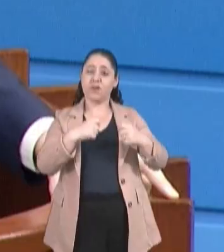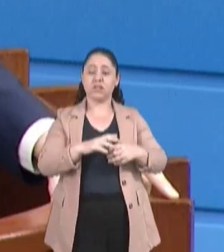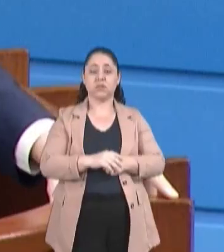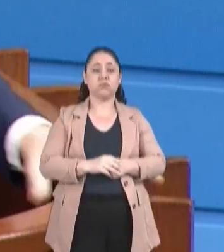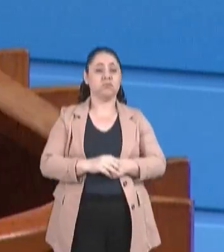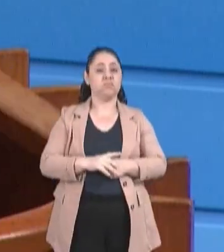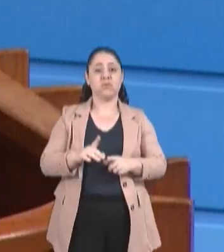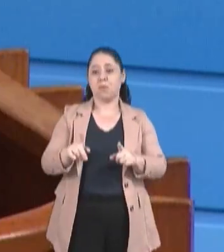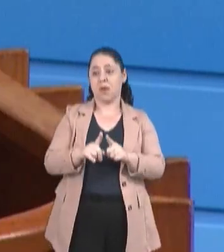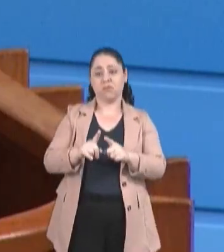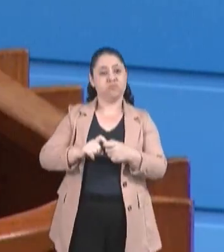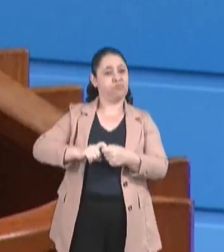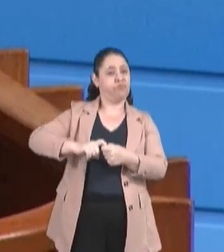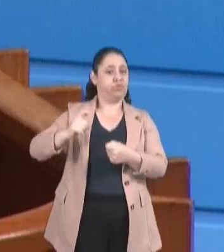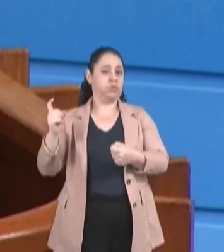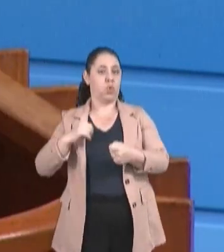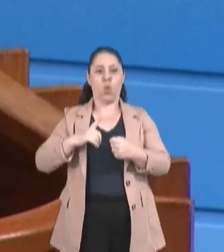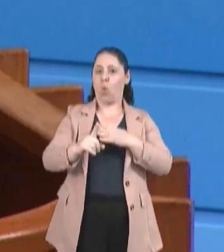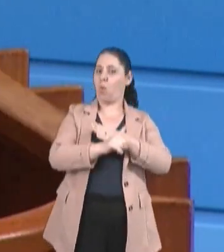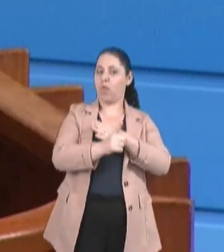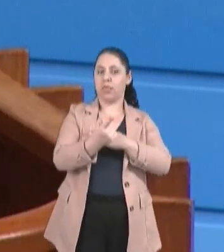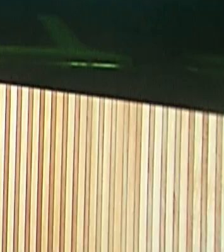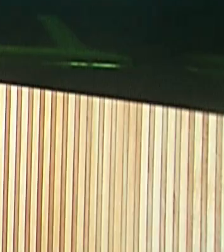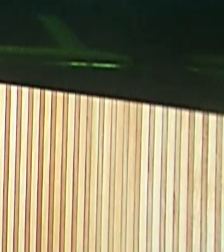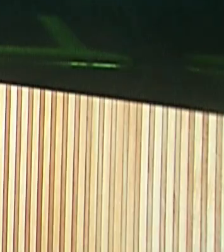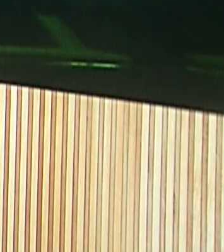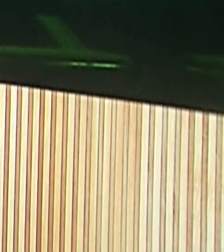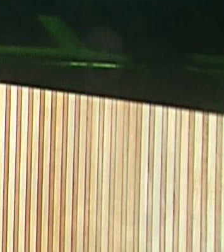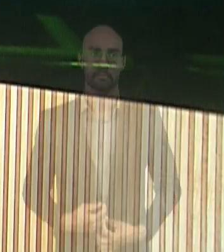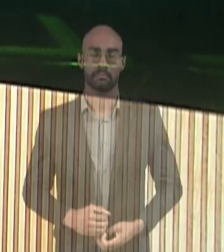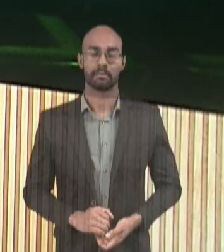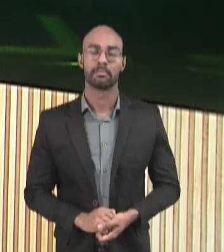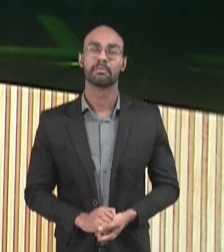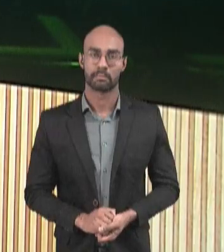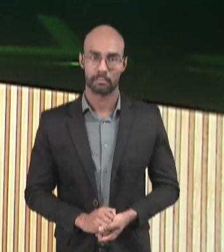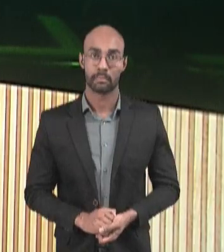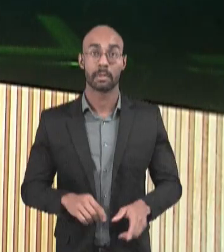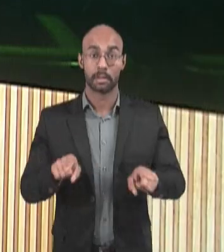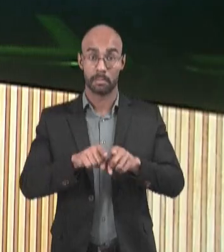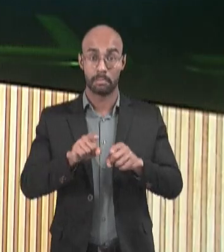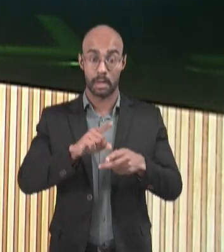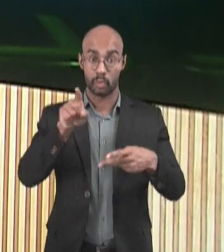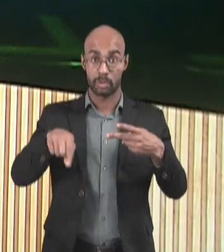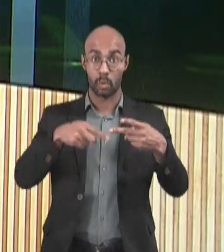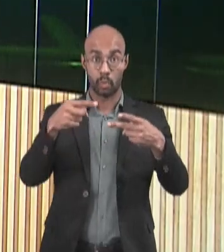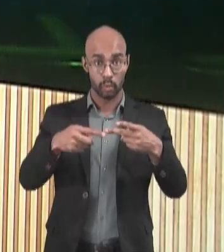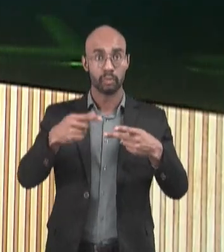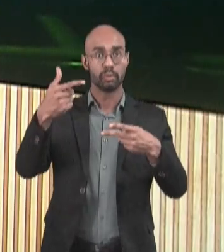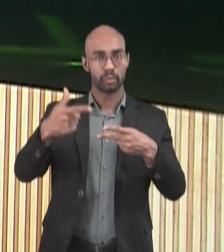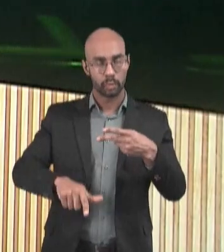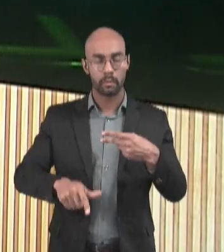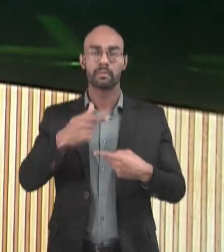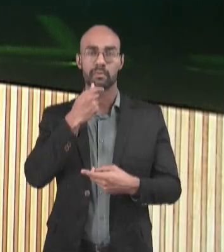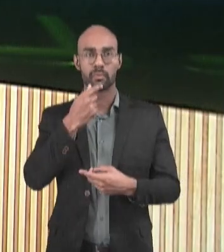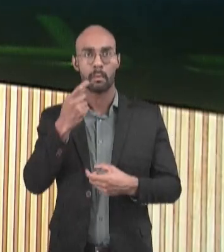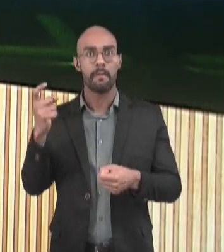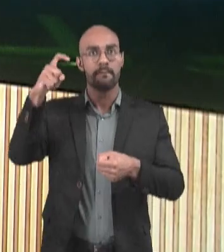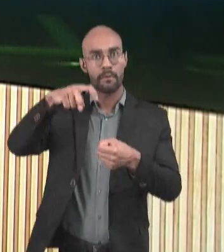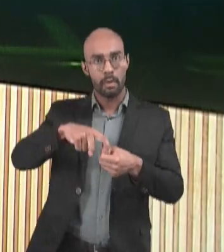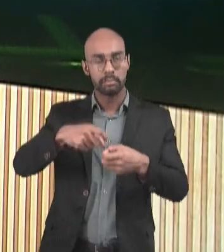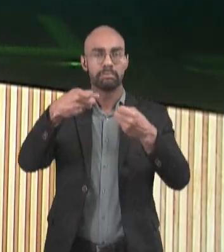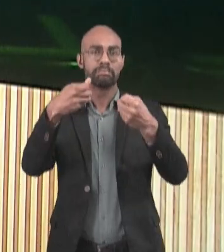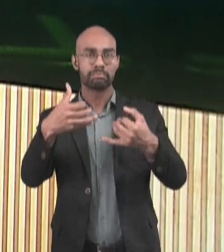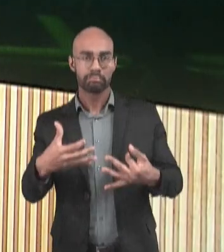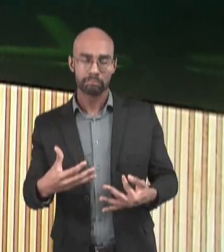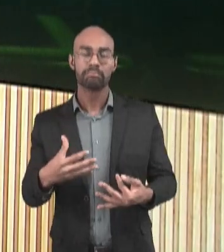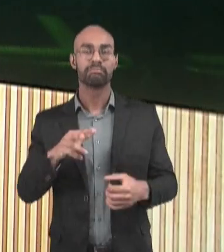descredenciados ou não atendendo. Num segundo momento, o deputado João Henrique voltou a fazer